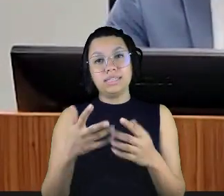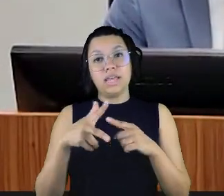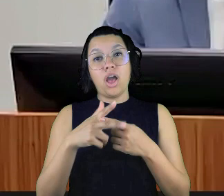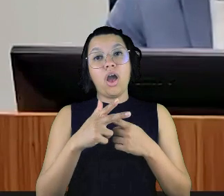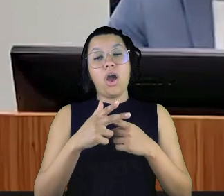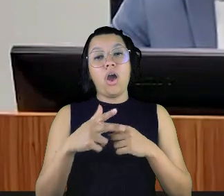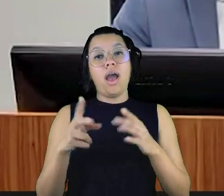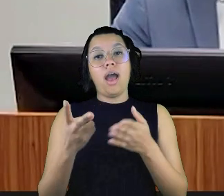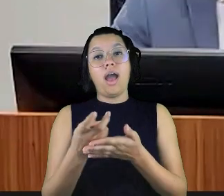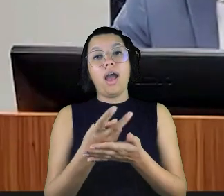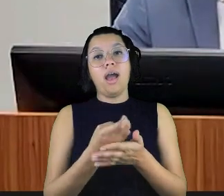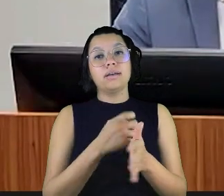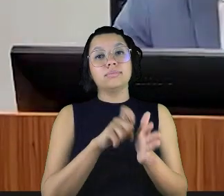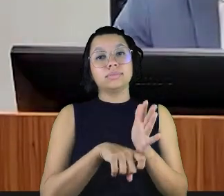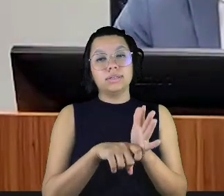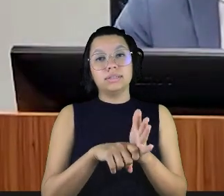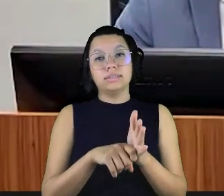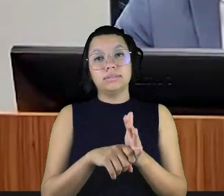revê-los, né,